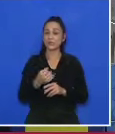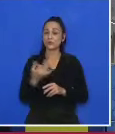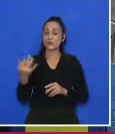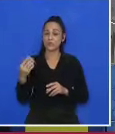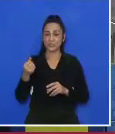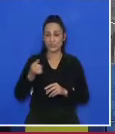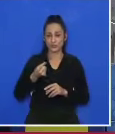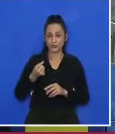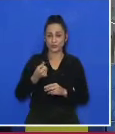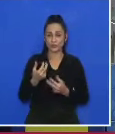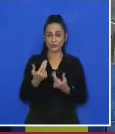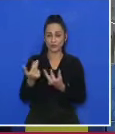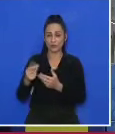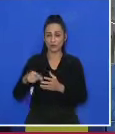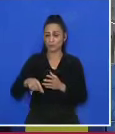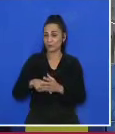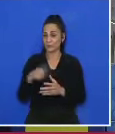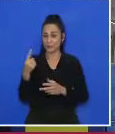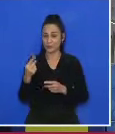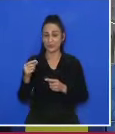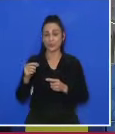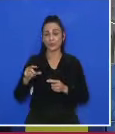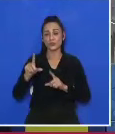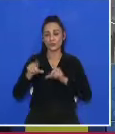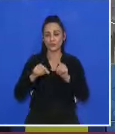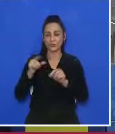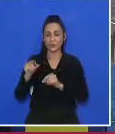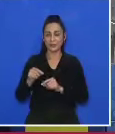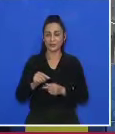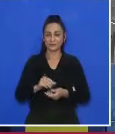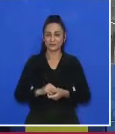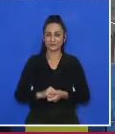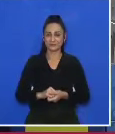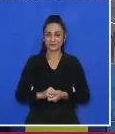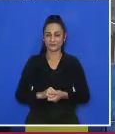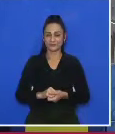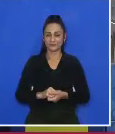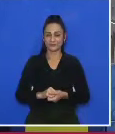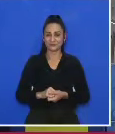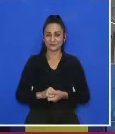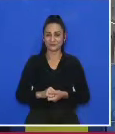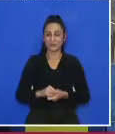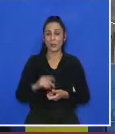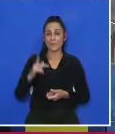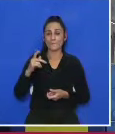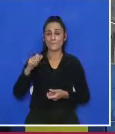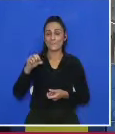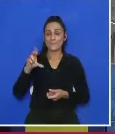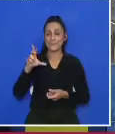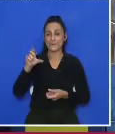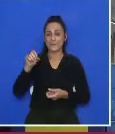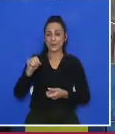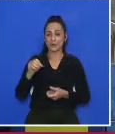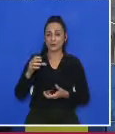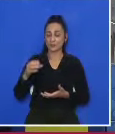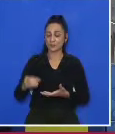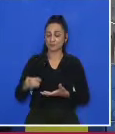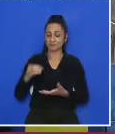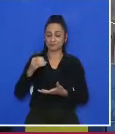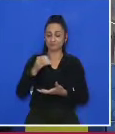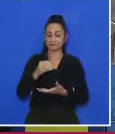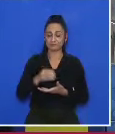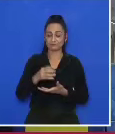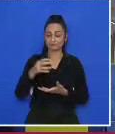números do primeiro sorteio da dupla cena. Paulo está recolhendo ali as bolas